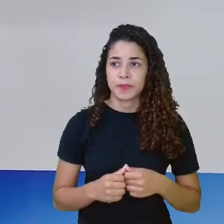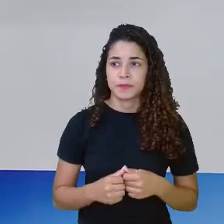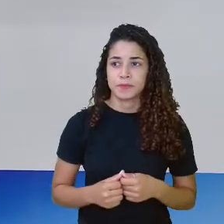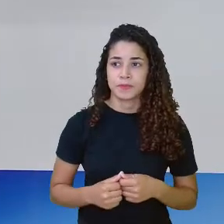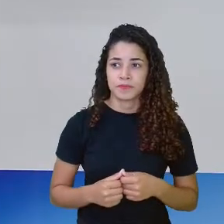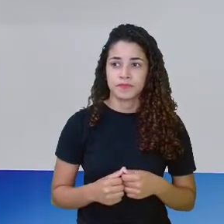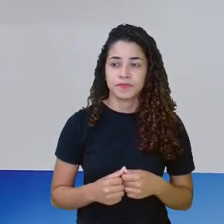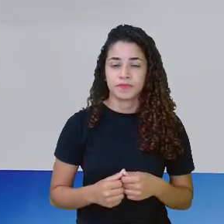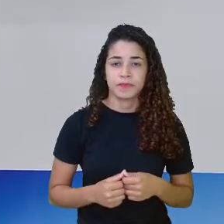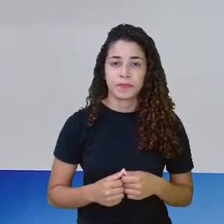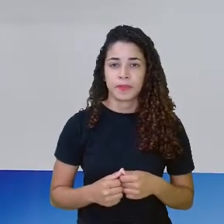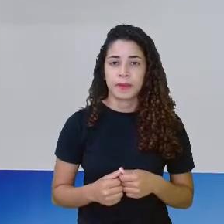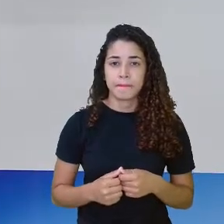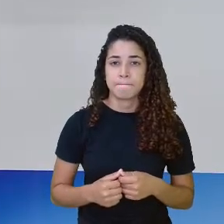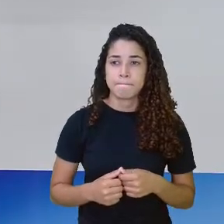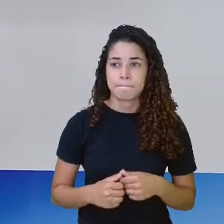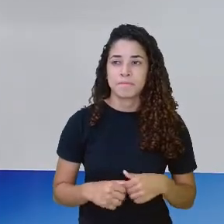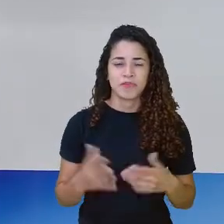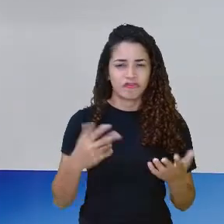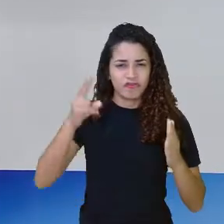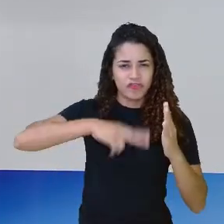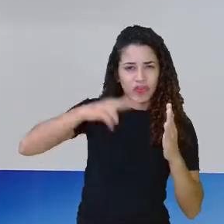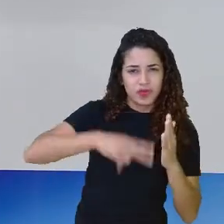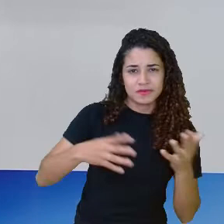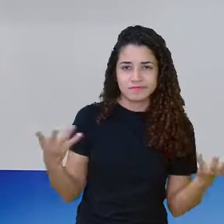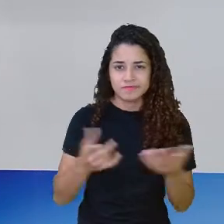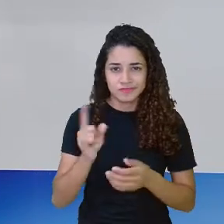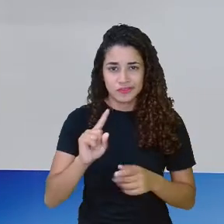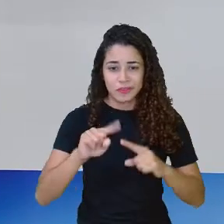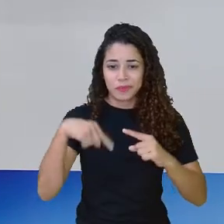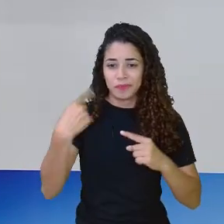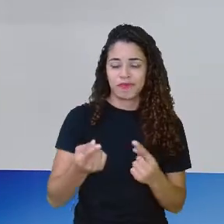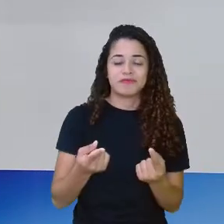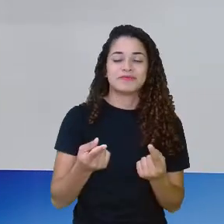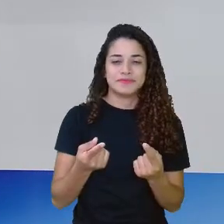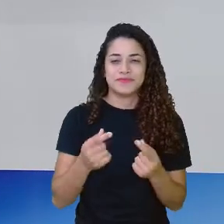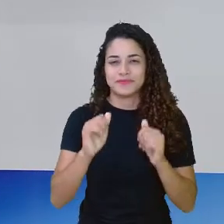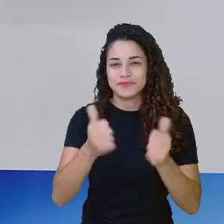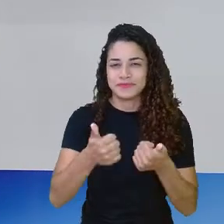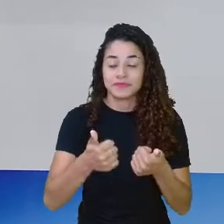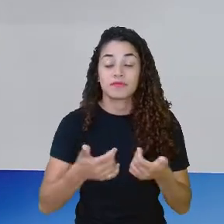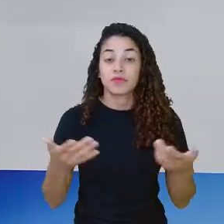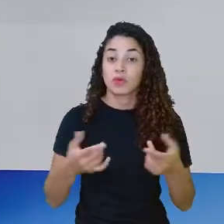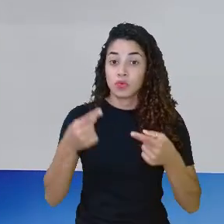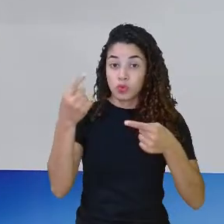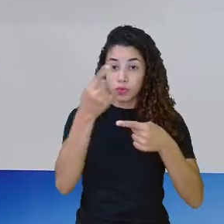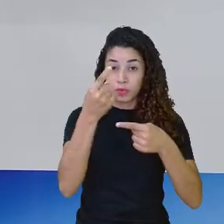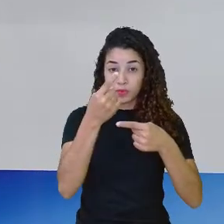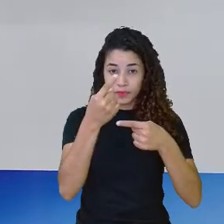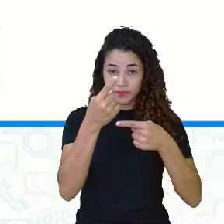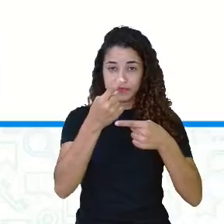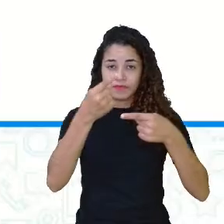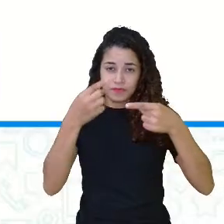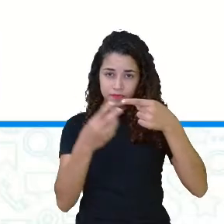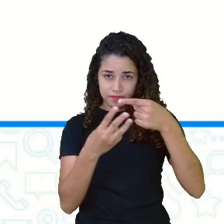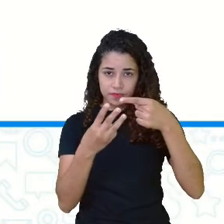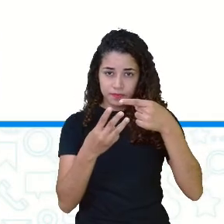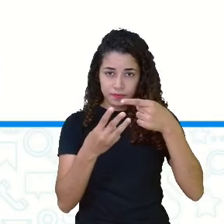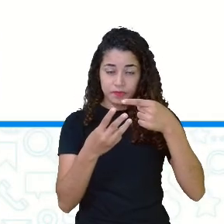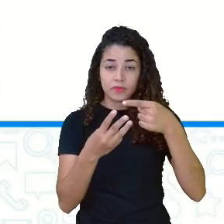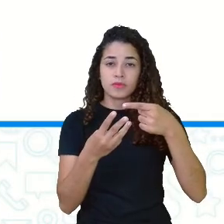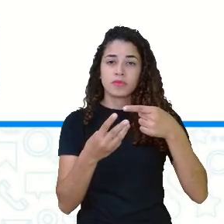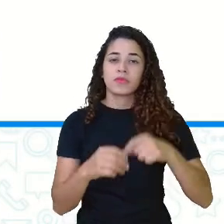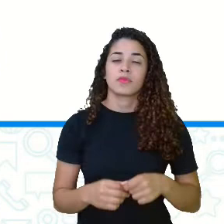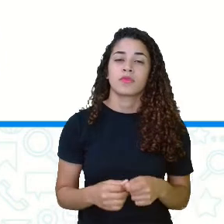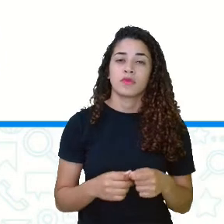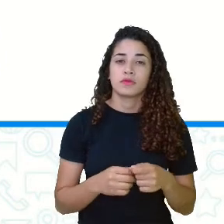ler, depois eu leio. Eu não vou ler porque senão eu vou dar a resposta. O número 1 é o número 1 em cima e o 3 embaixo.